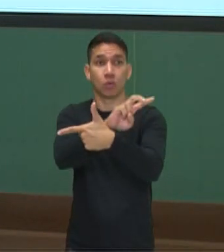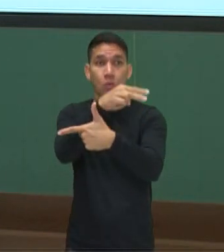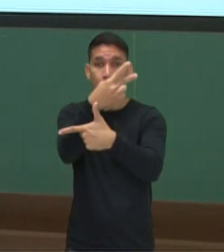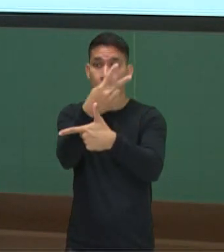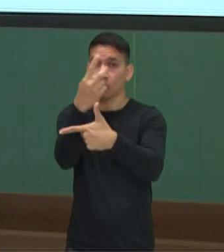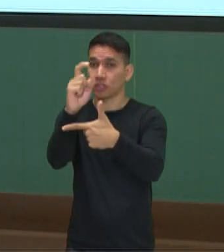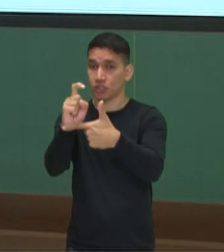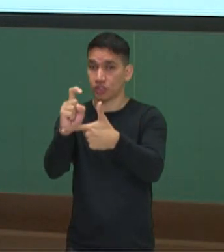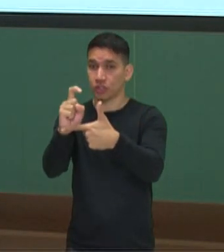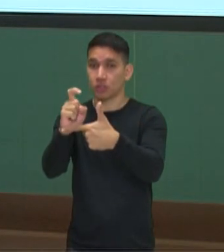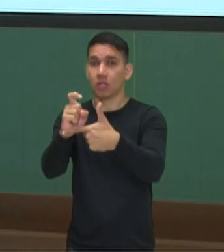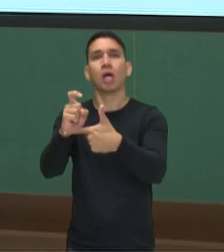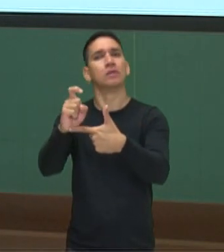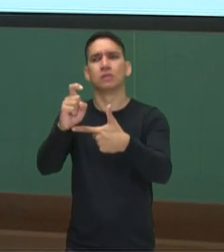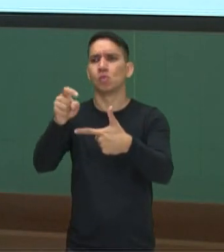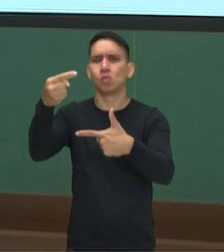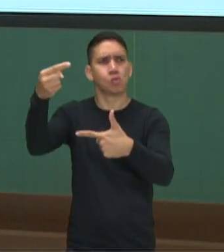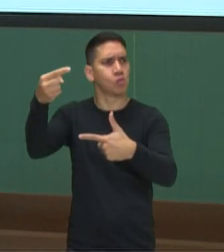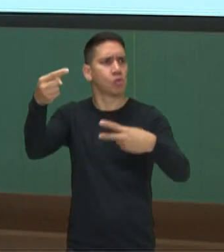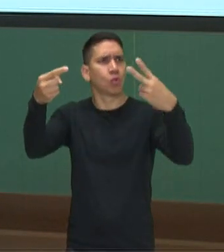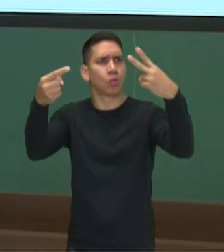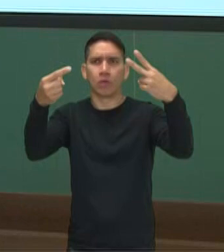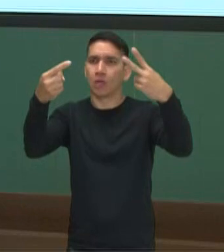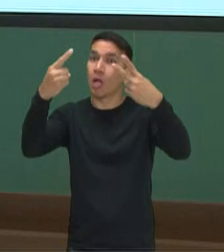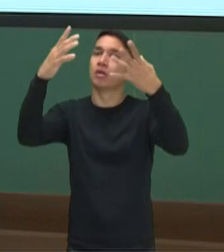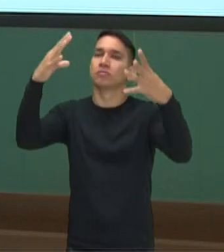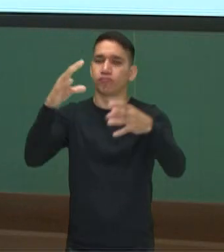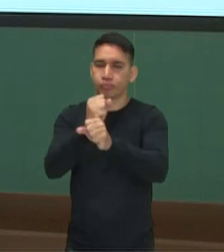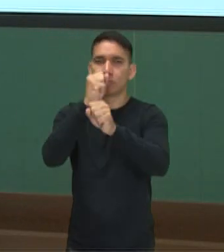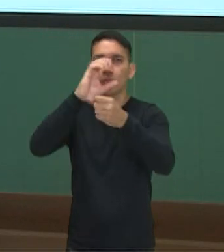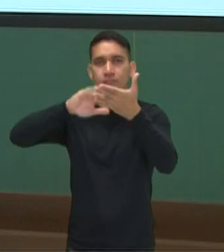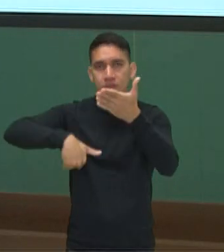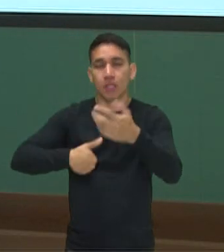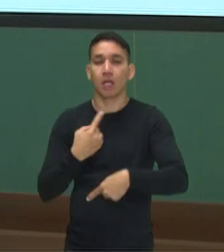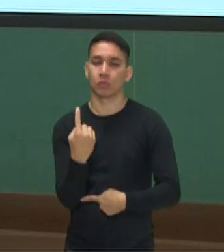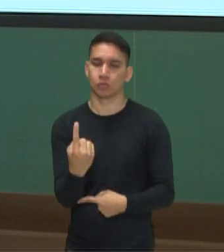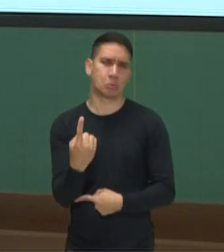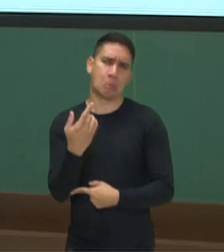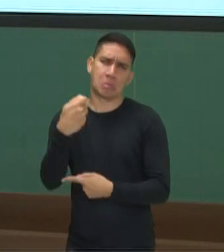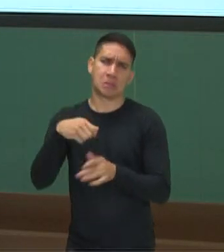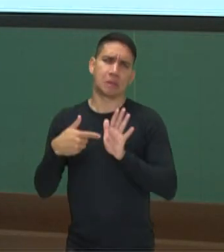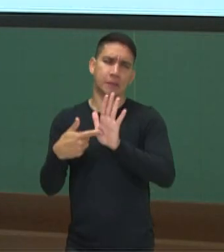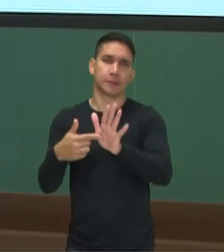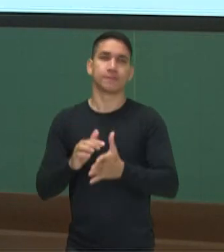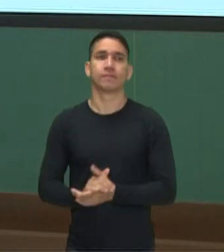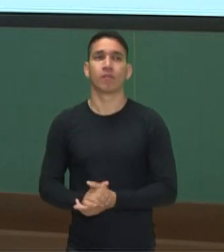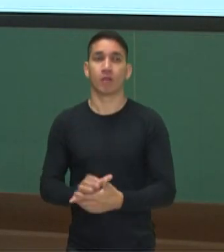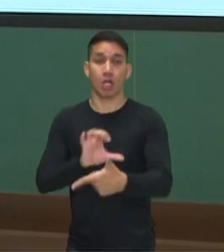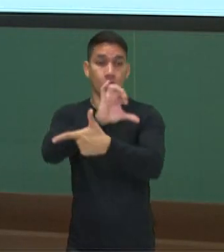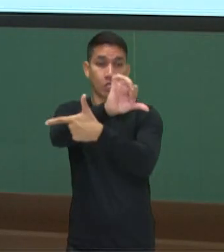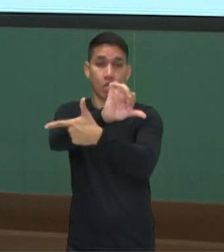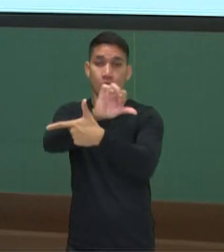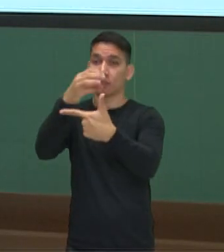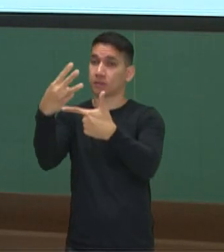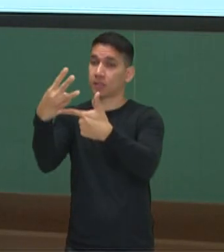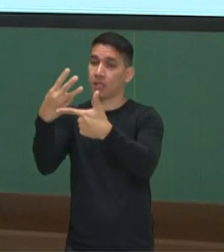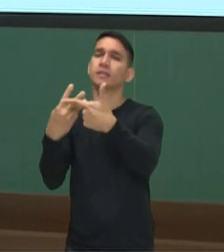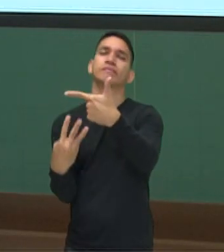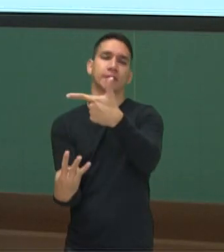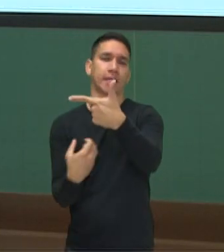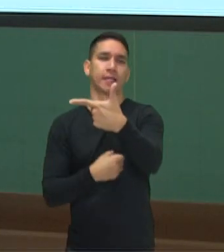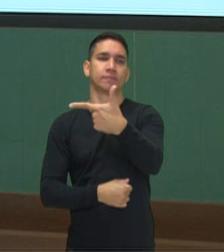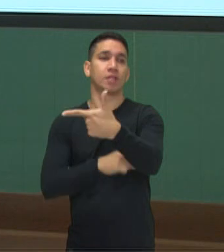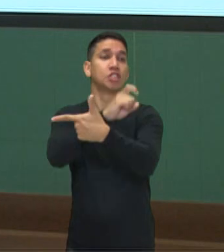2 menos 1, 1 que não precisa aparecer. 9 divididos por 3, 3. X divididos por